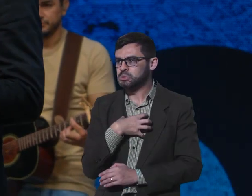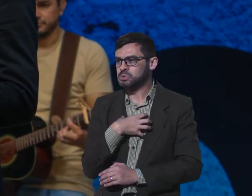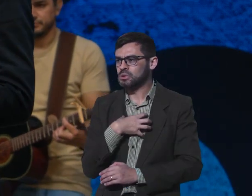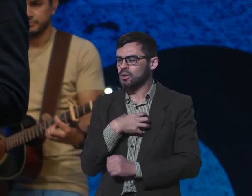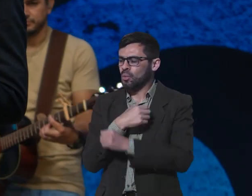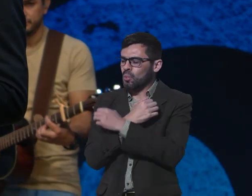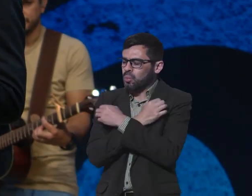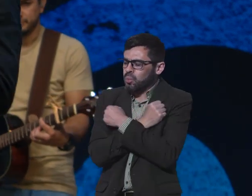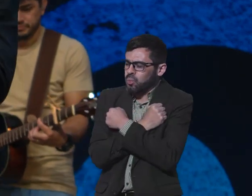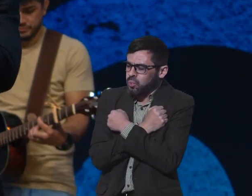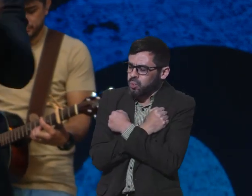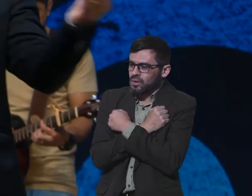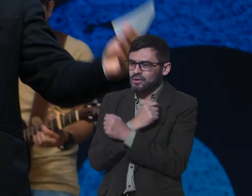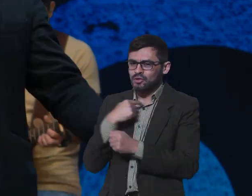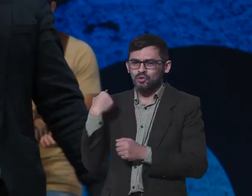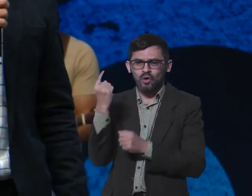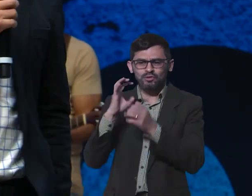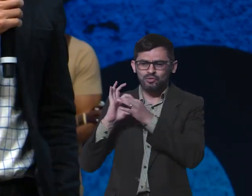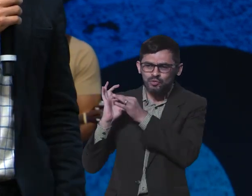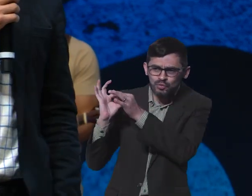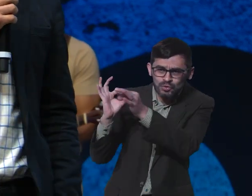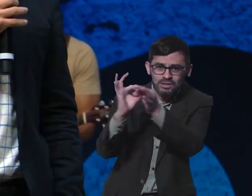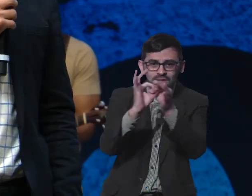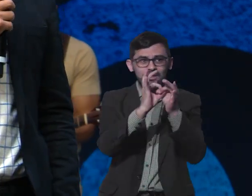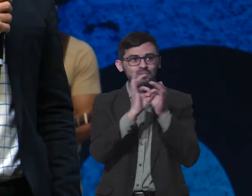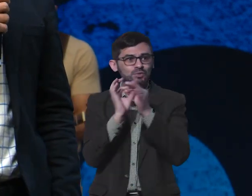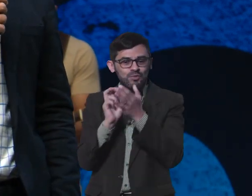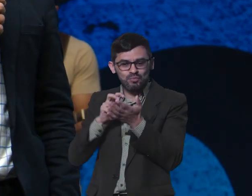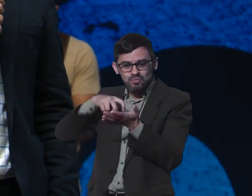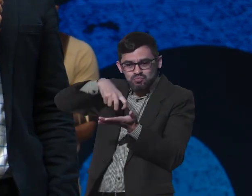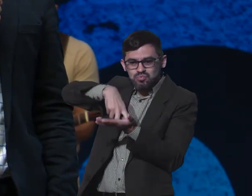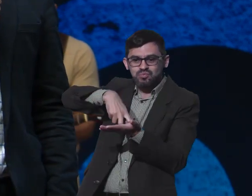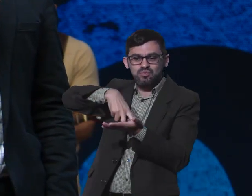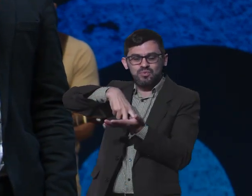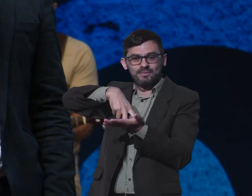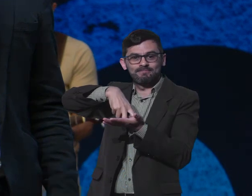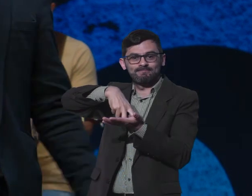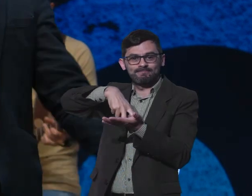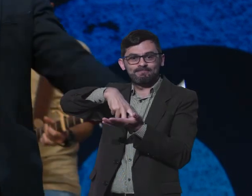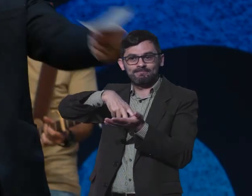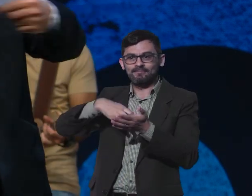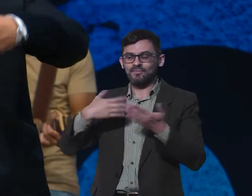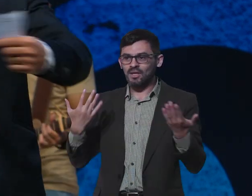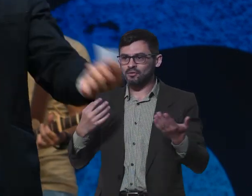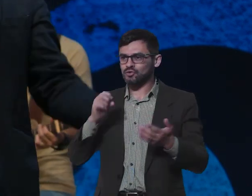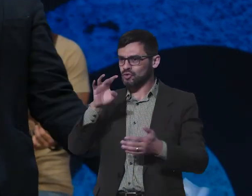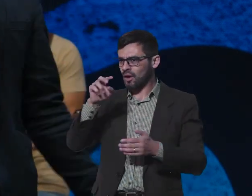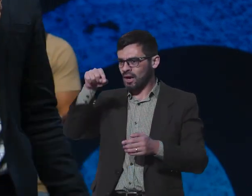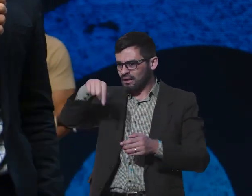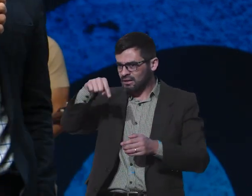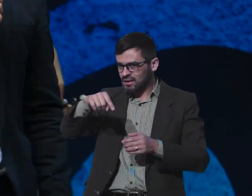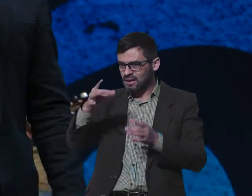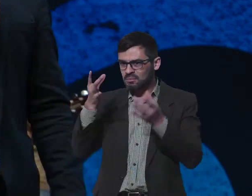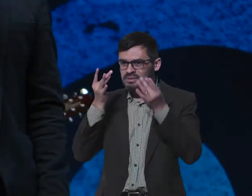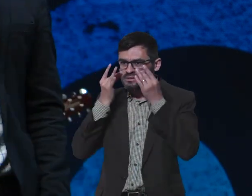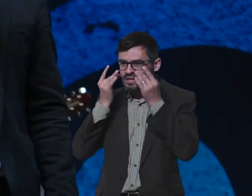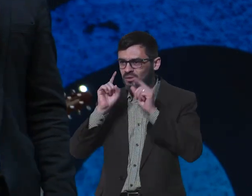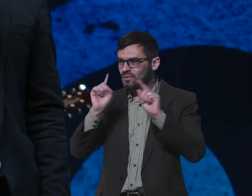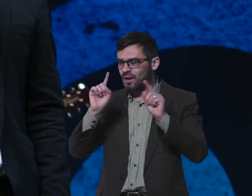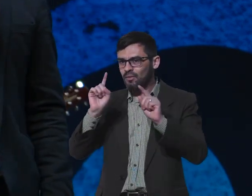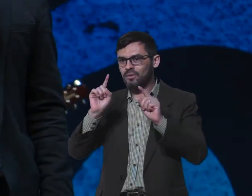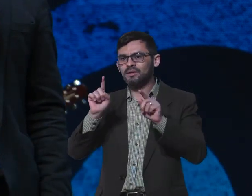abraçado quando nós todos como igreja nos ajoelhamos. Então não é só você que está aqui que vai se ajoelhar